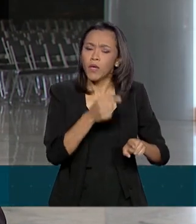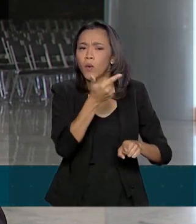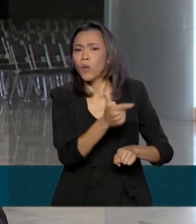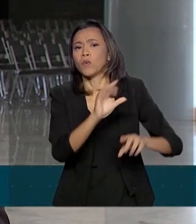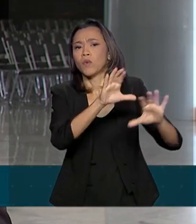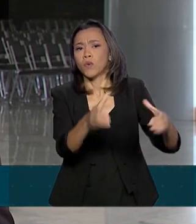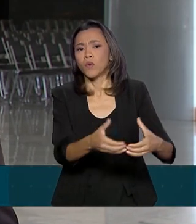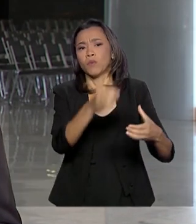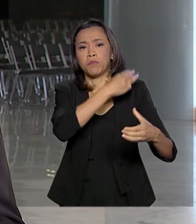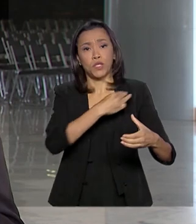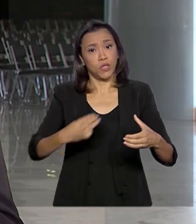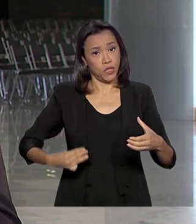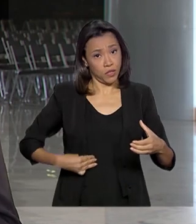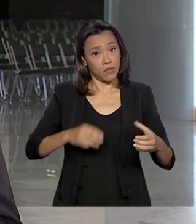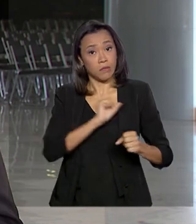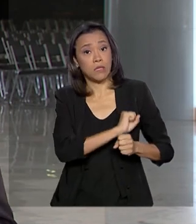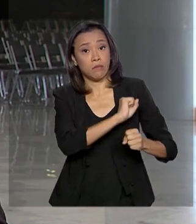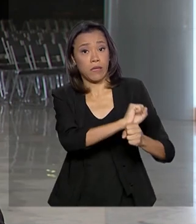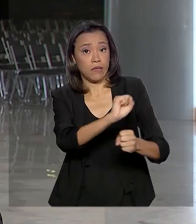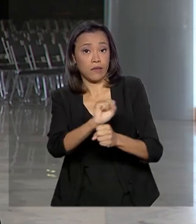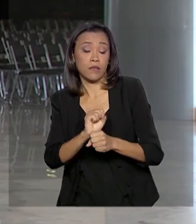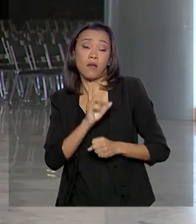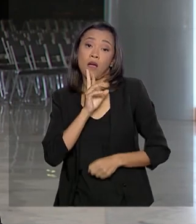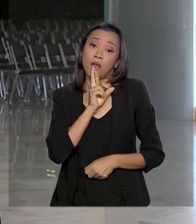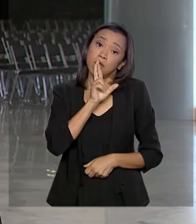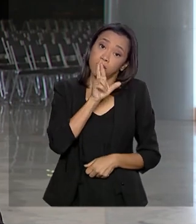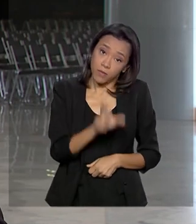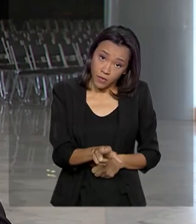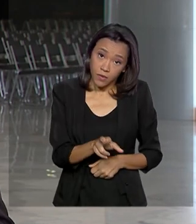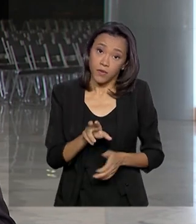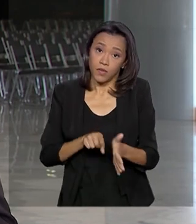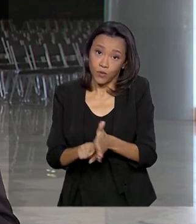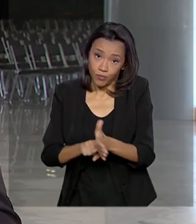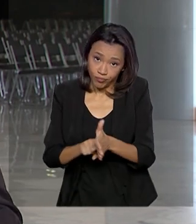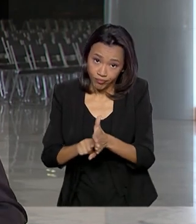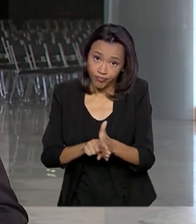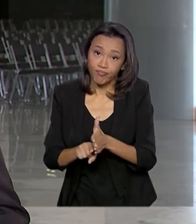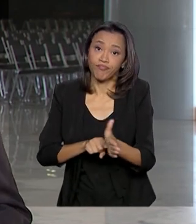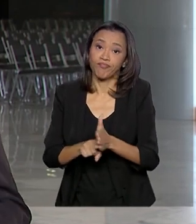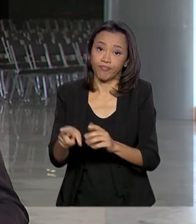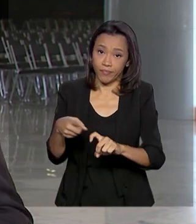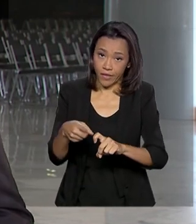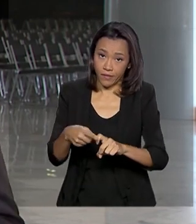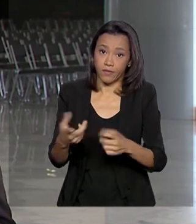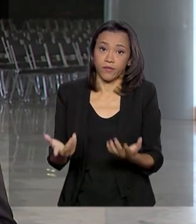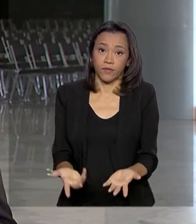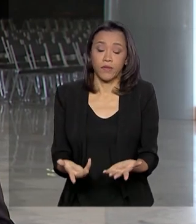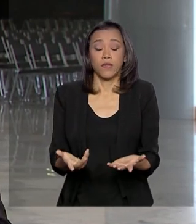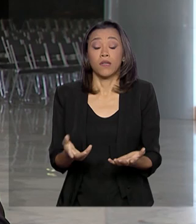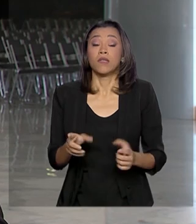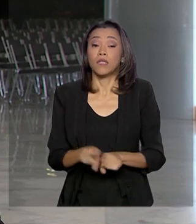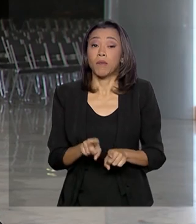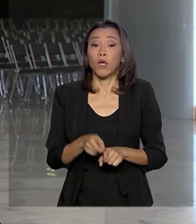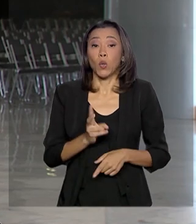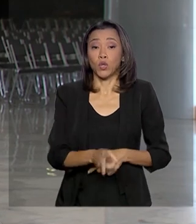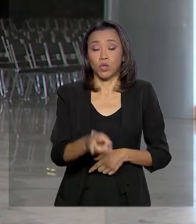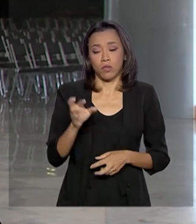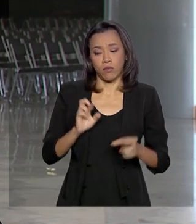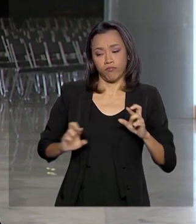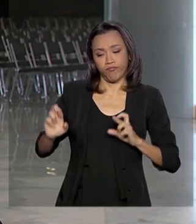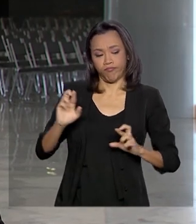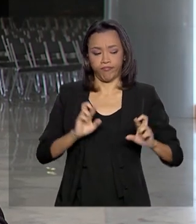estiver com ele nos estados unidos aguardam para hoje resultado de exames e nesse e também continuo sendo